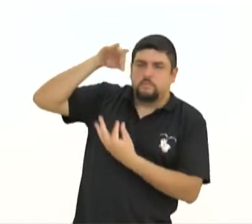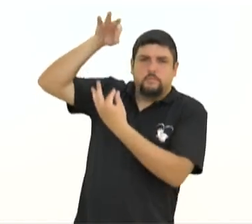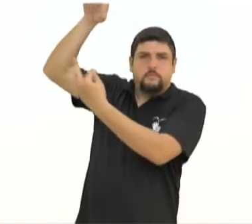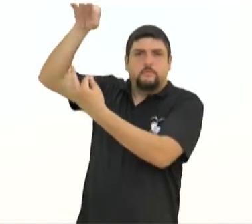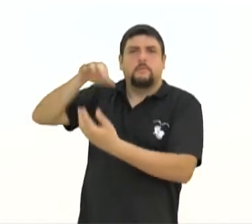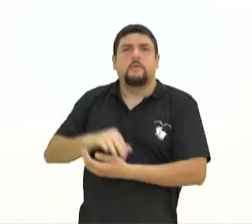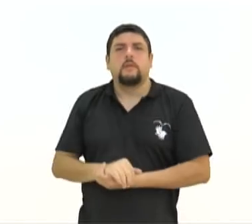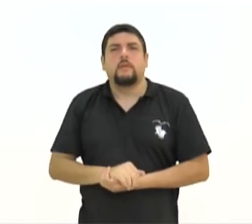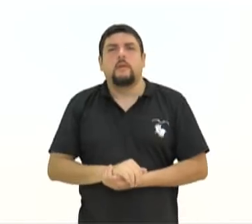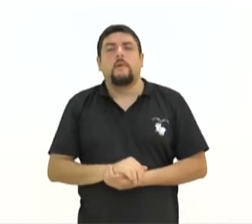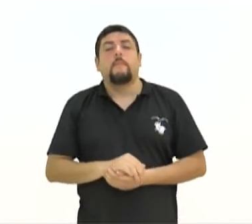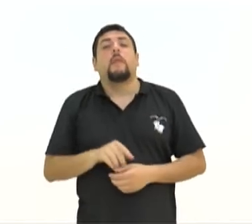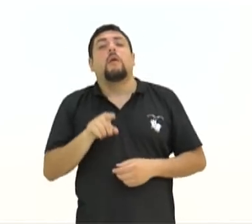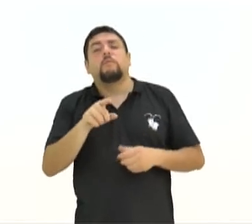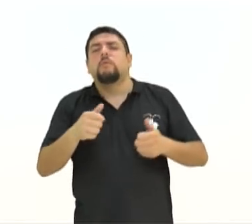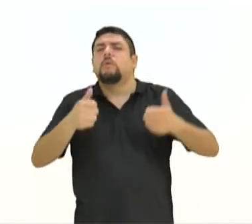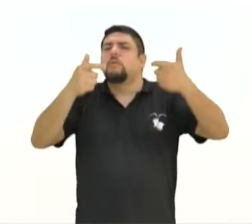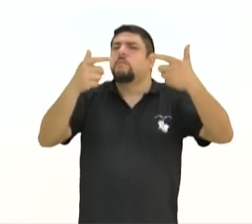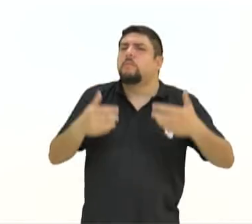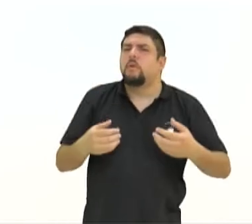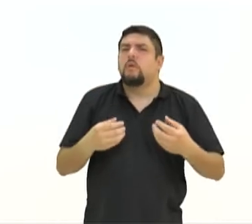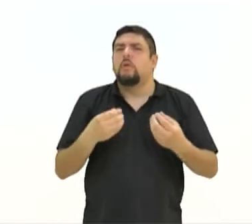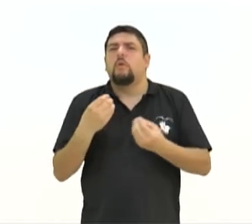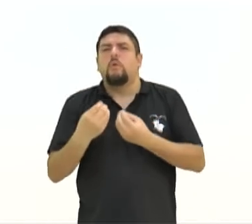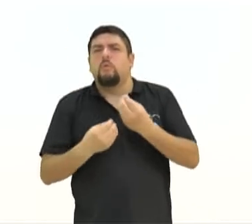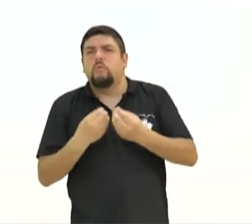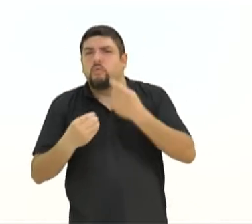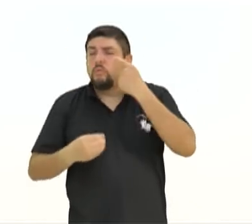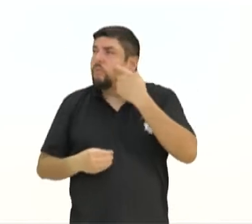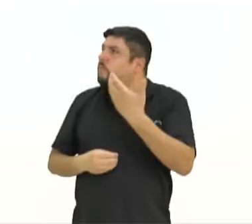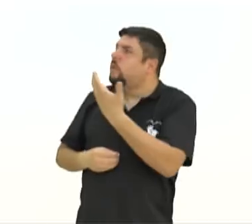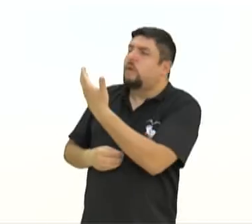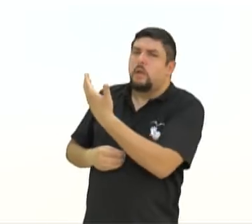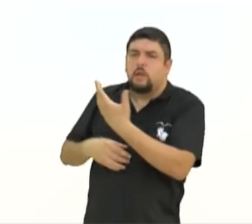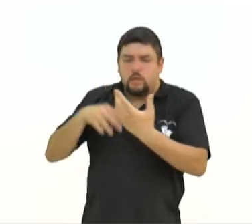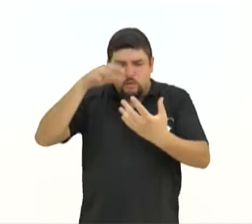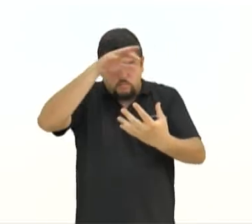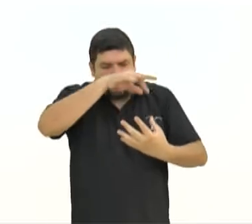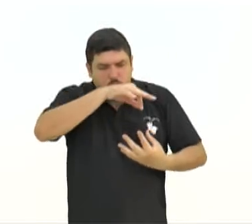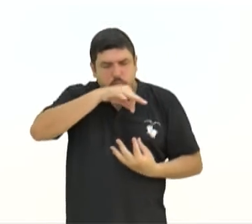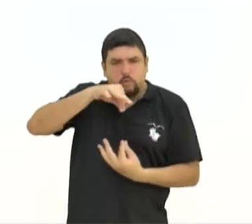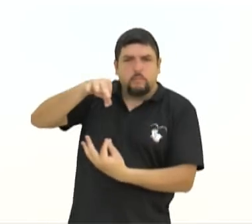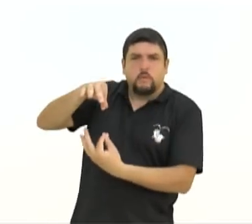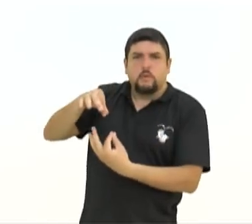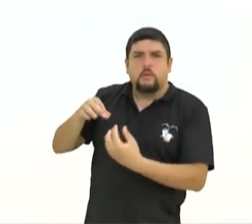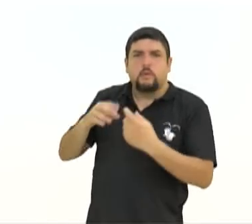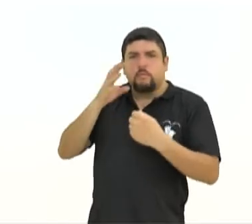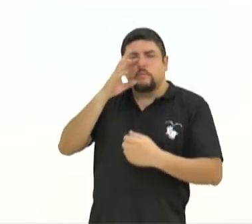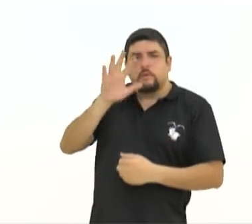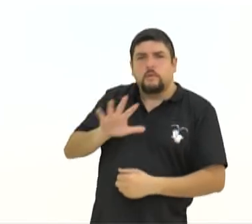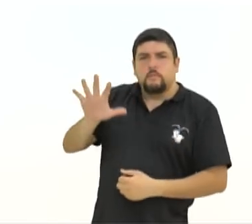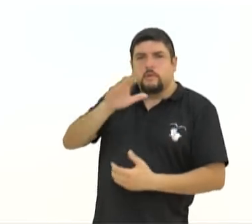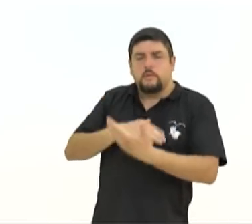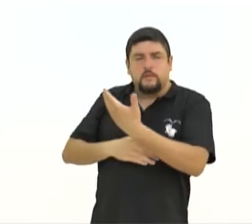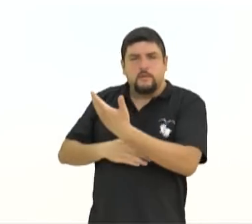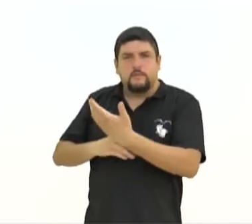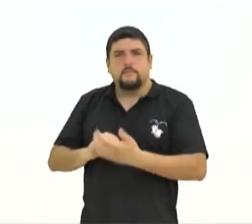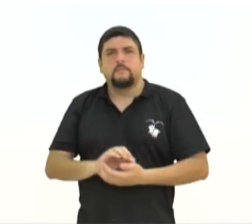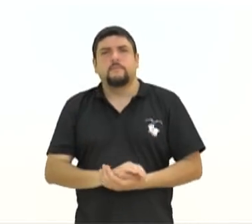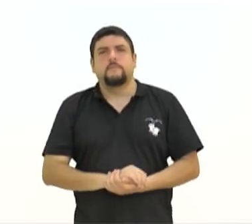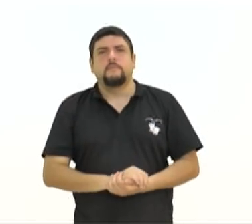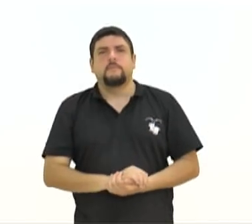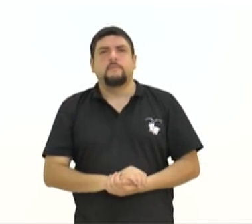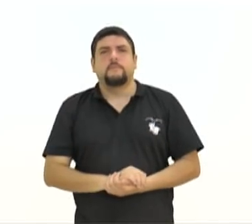Então, explique como ocorre a prosopopeia, a personificação nessa imagem. Um tempo para mais essa